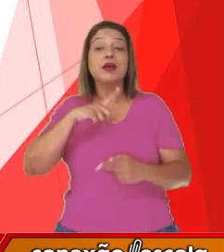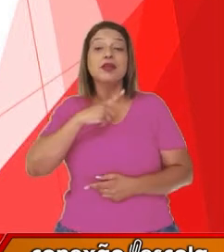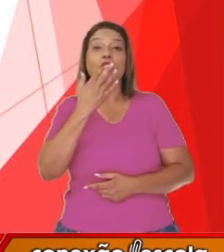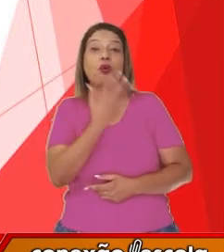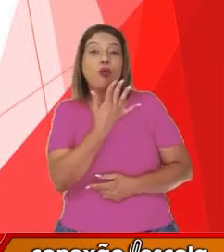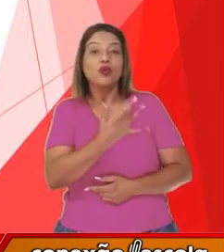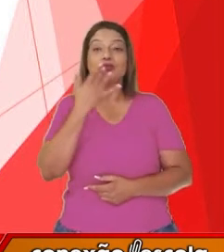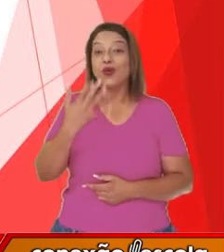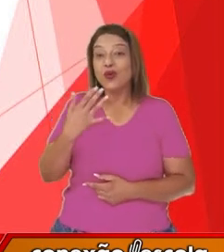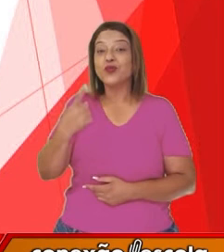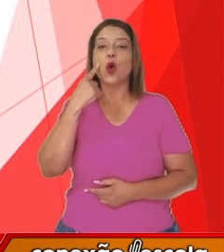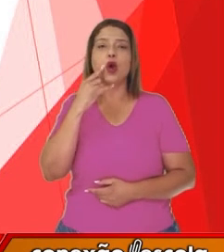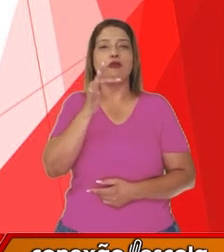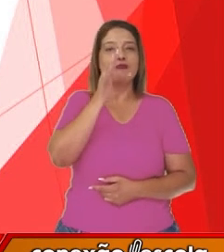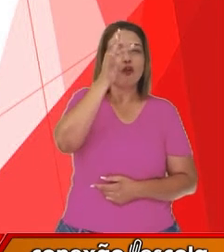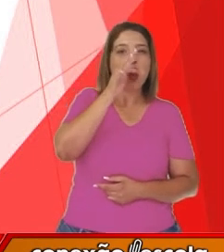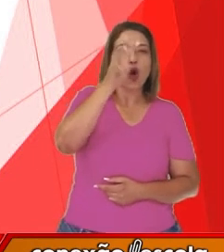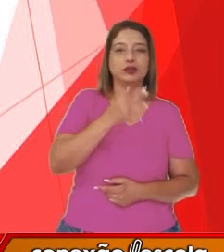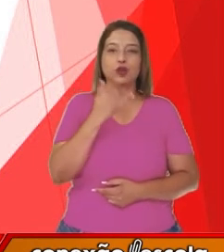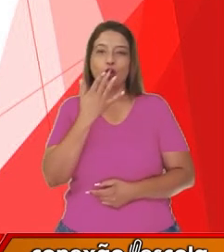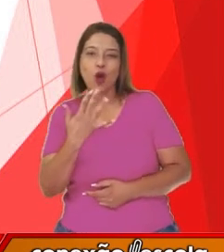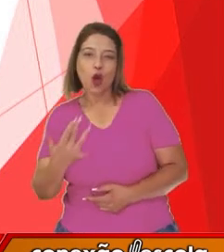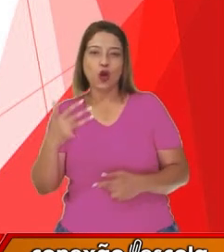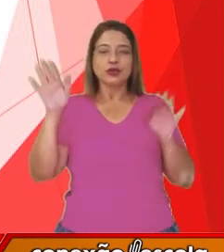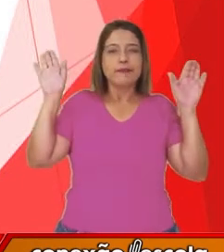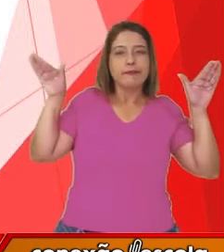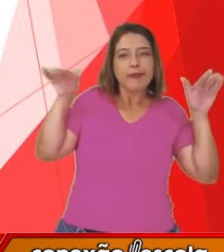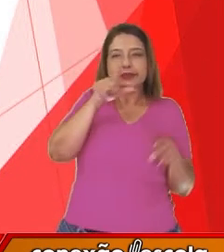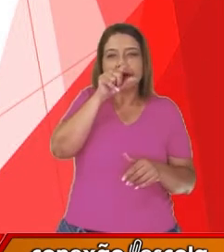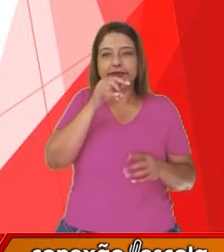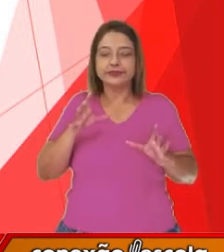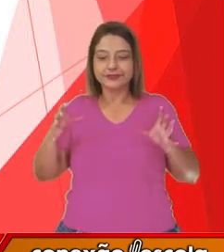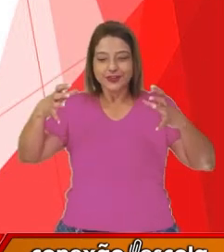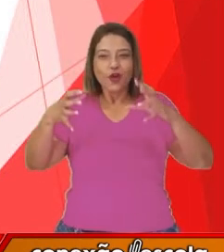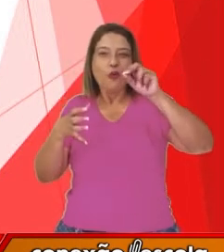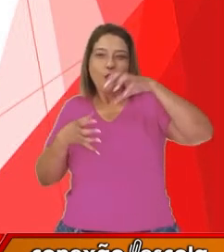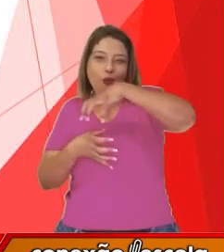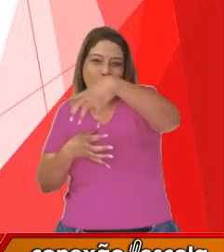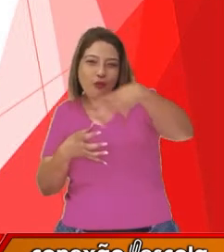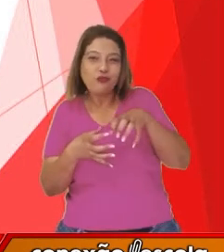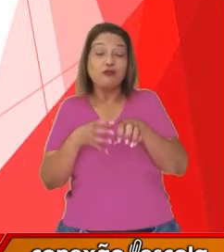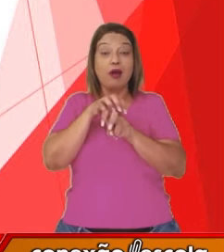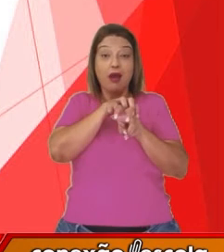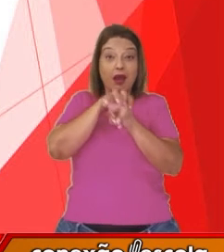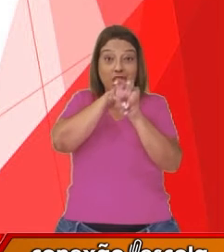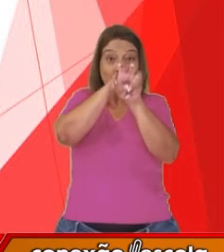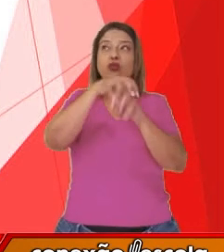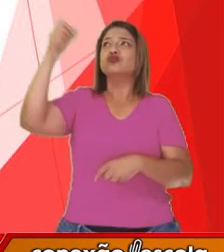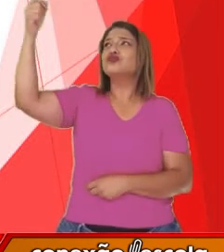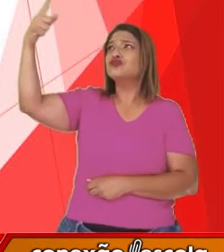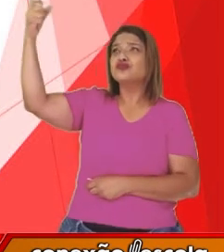cores. Flores, cores, passarinhos, ninhos, caracol, raio de